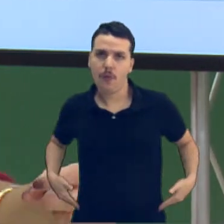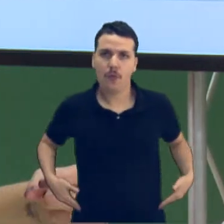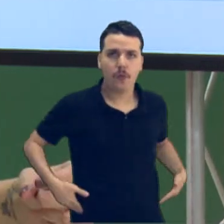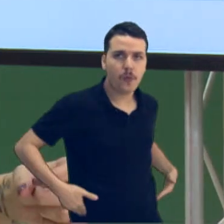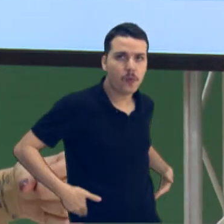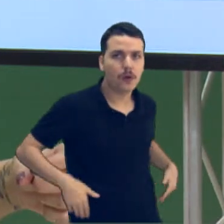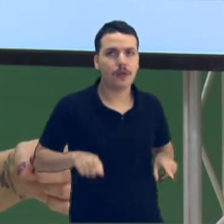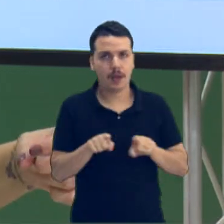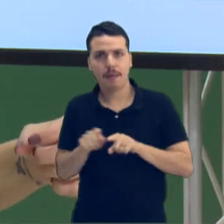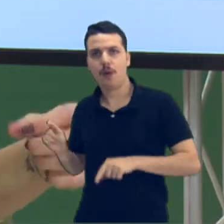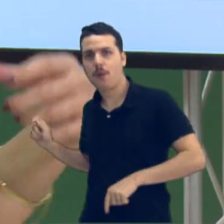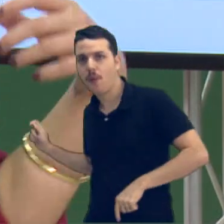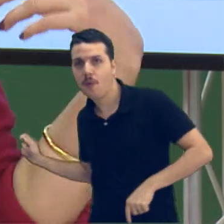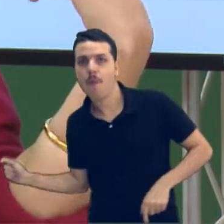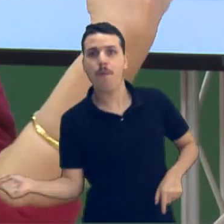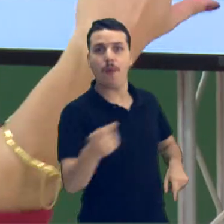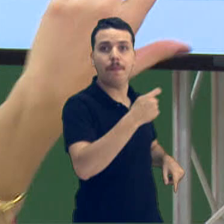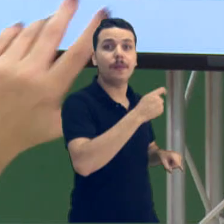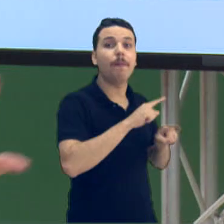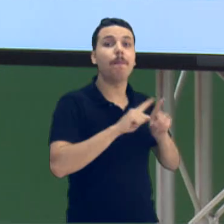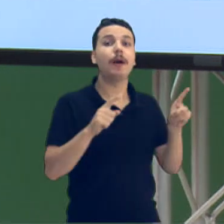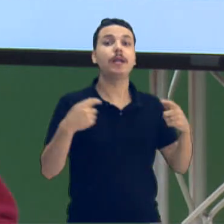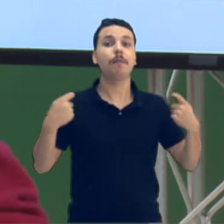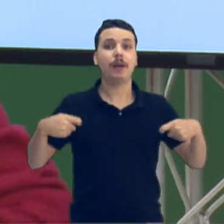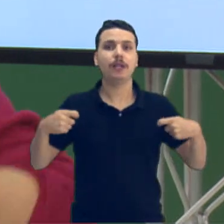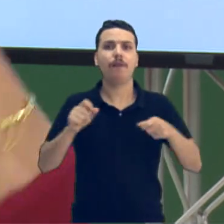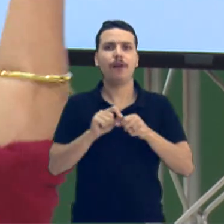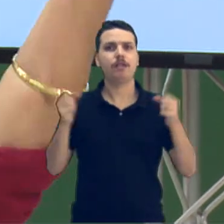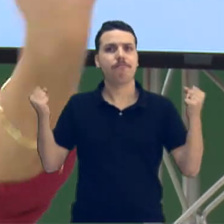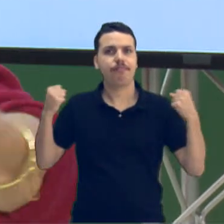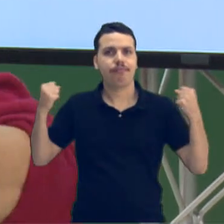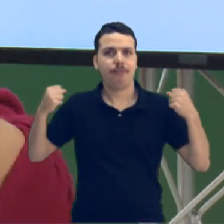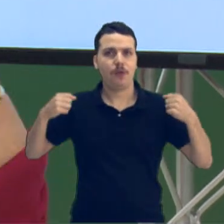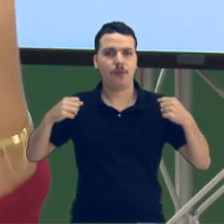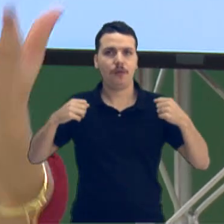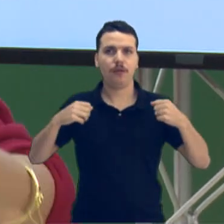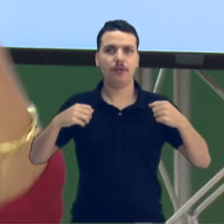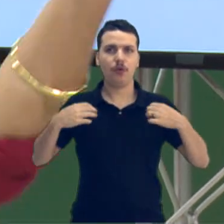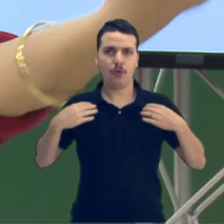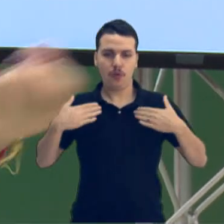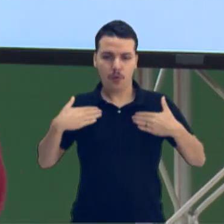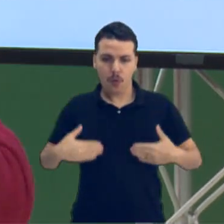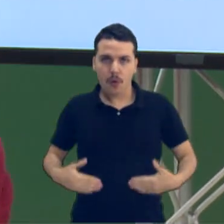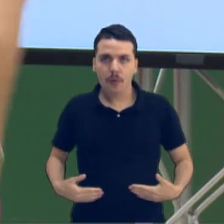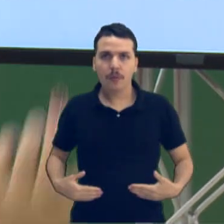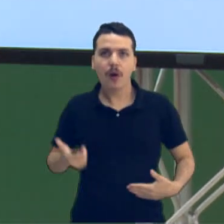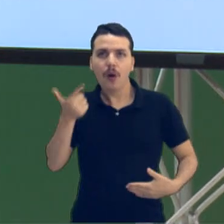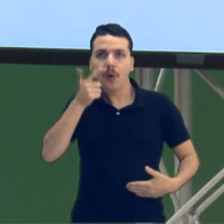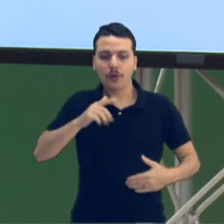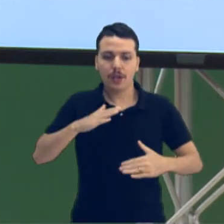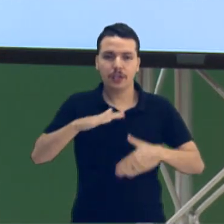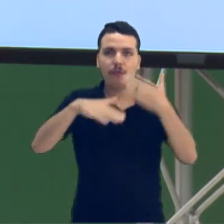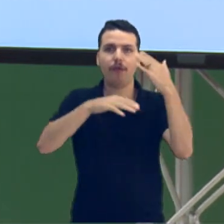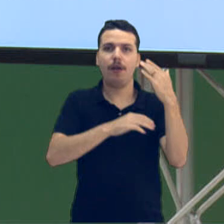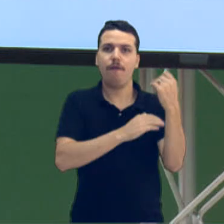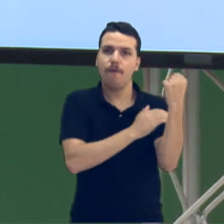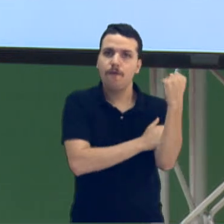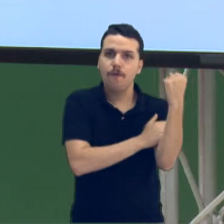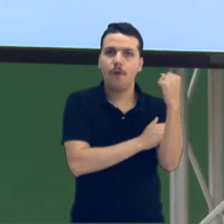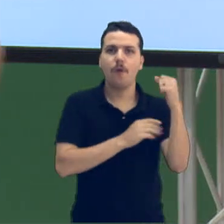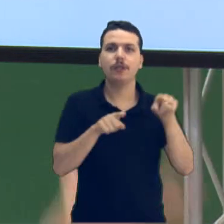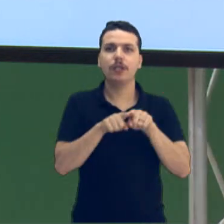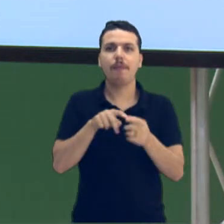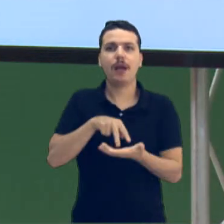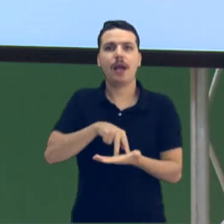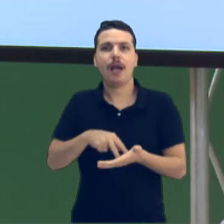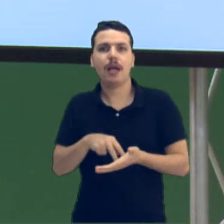e tudo mais. Ele precisa fazer exercícios compensatórios para também desenvolver a força e o equilíbrio do seu